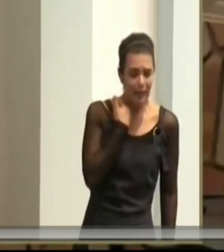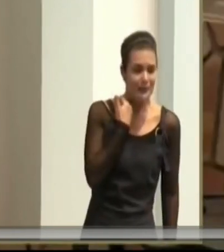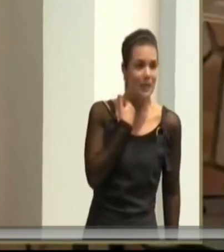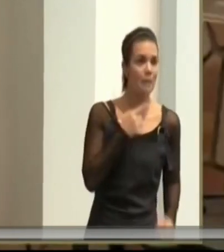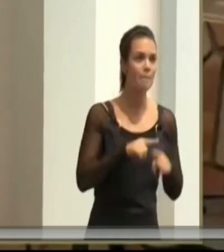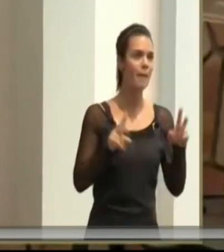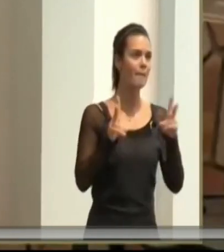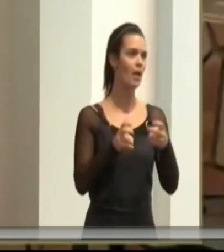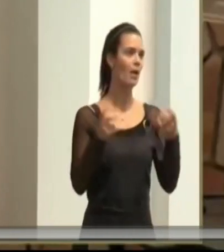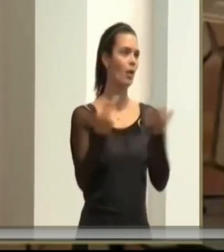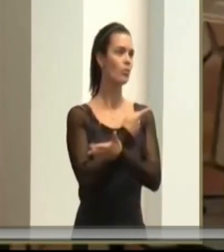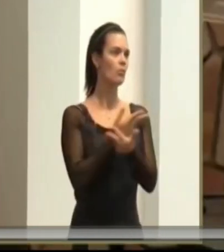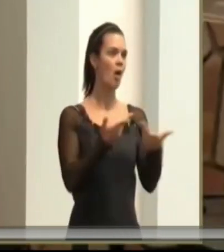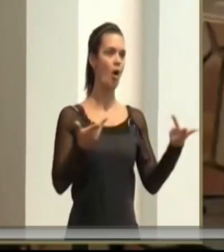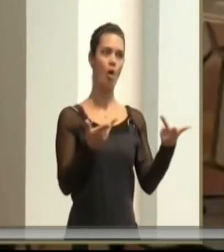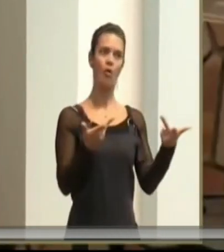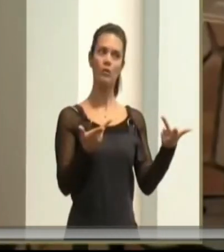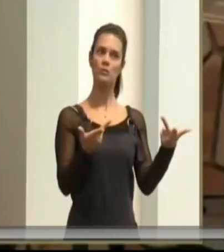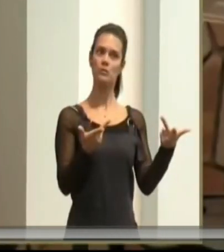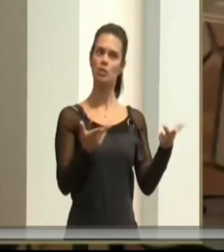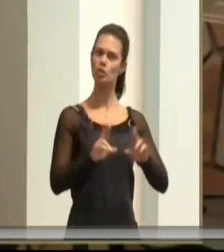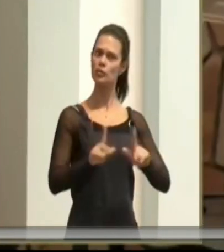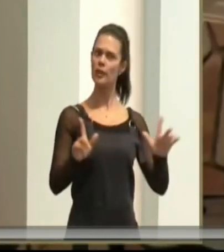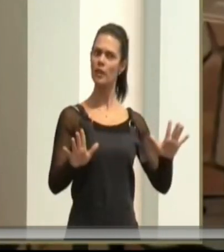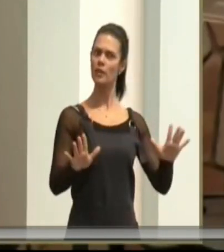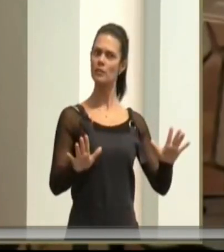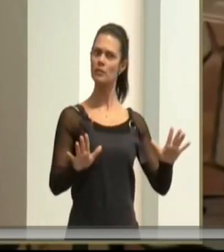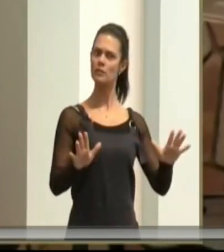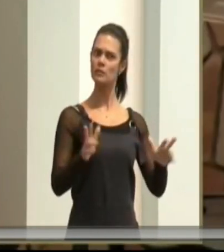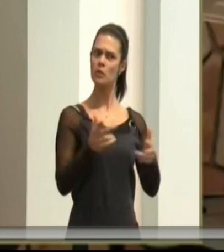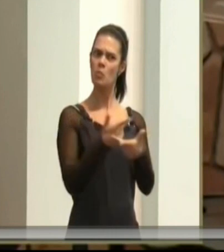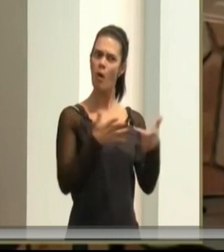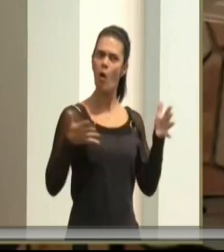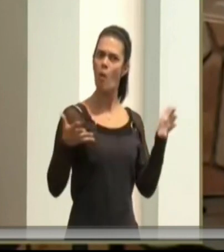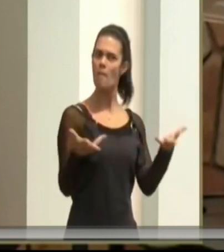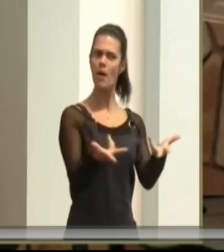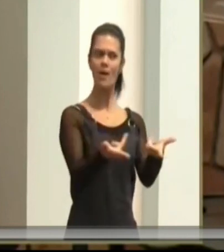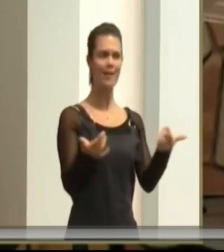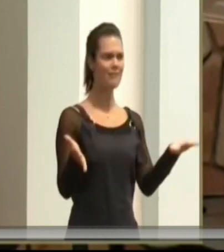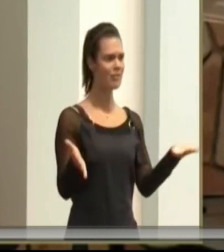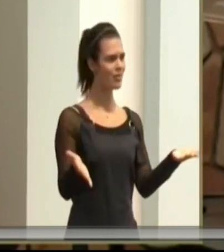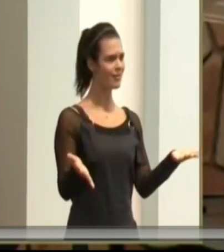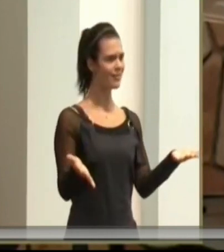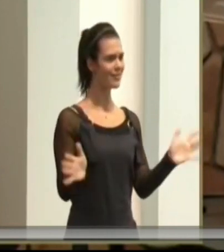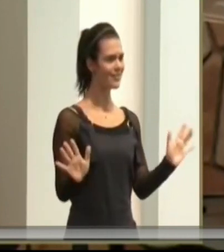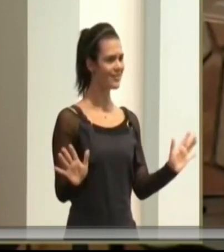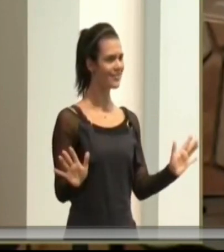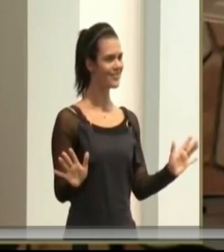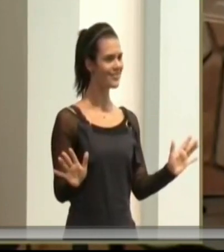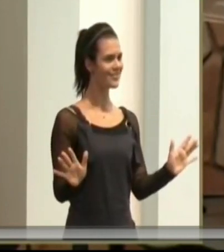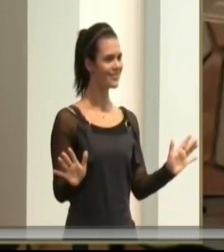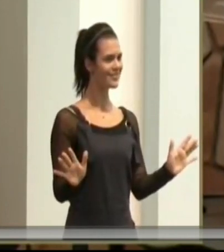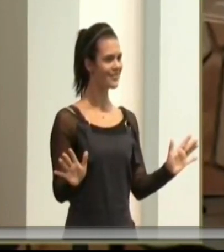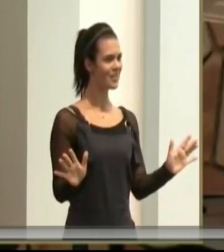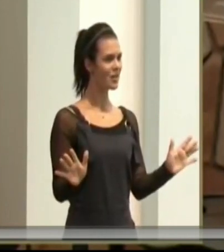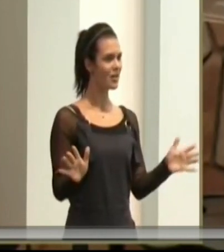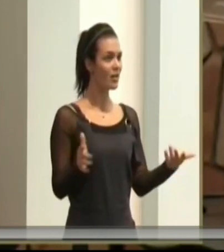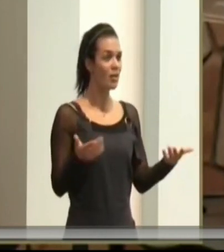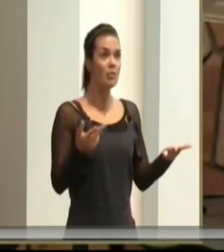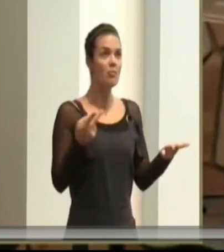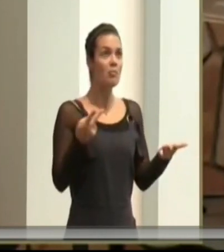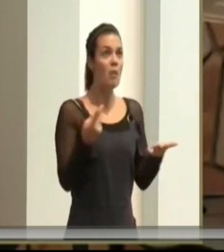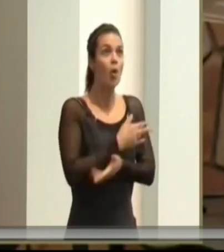aconteceu, algo extraordinário, não comum, algo não visto em